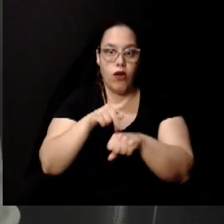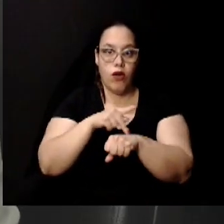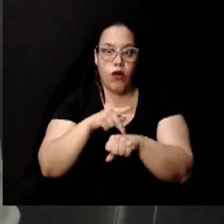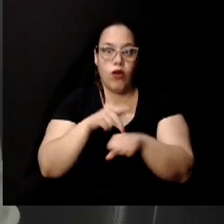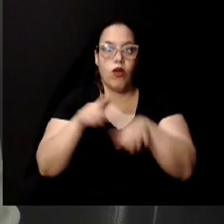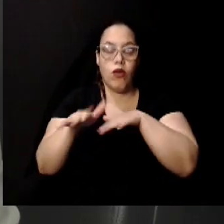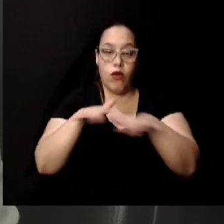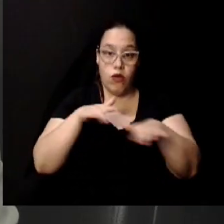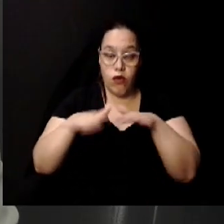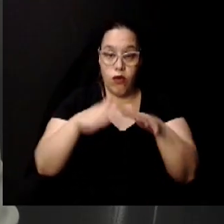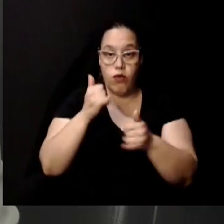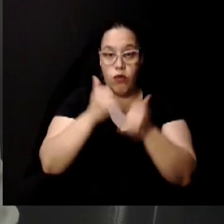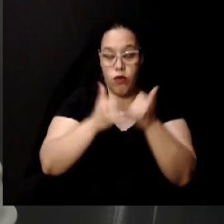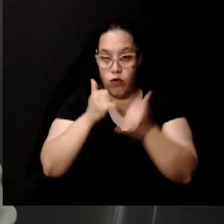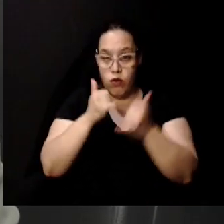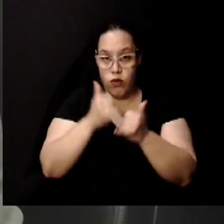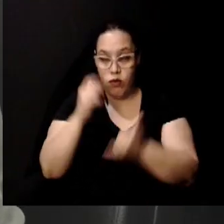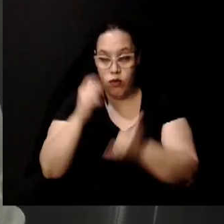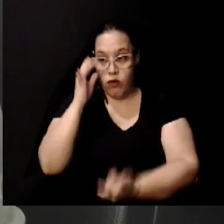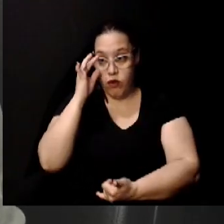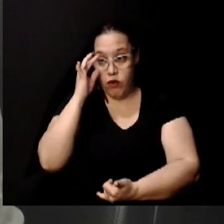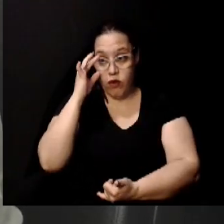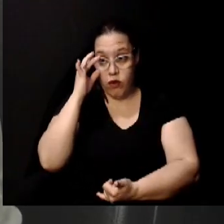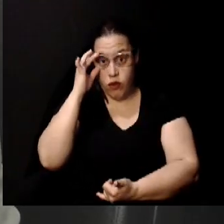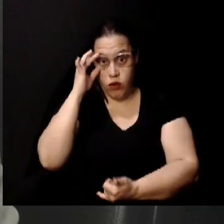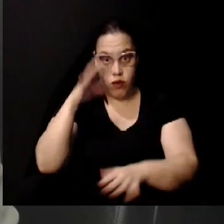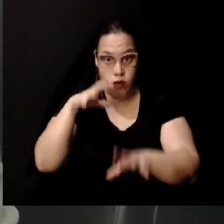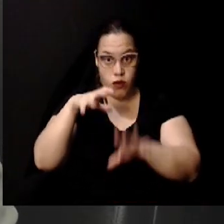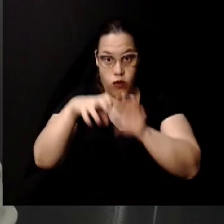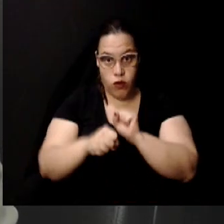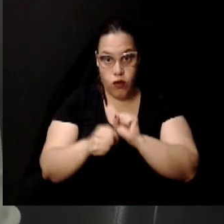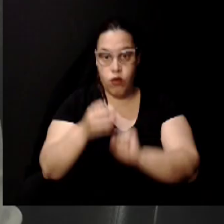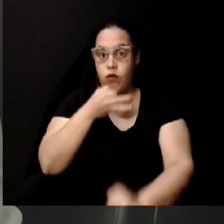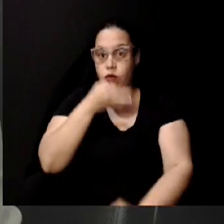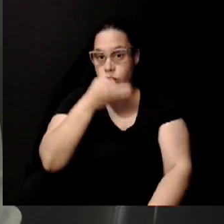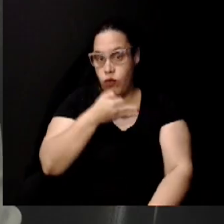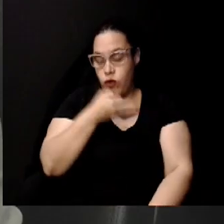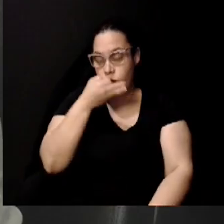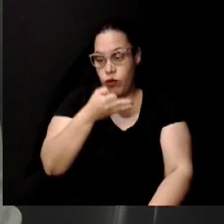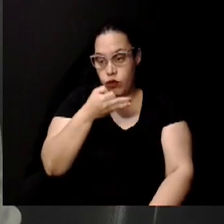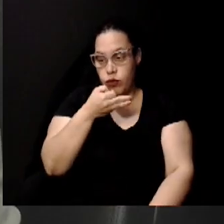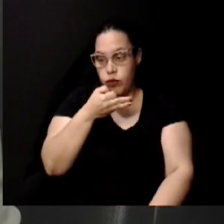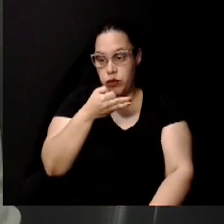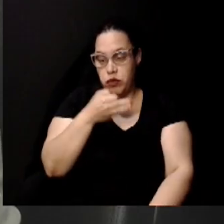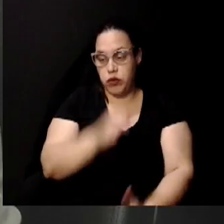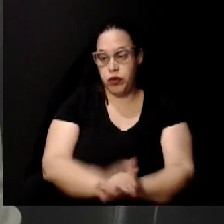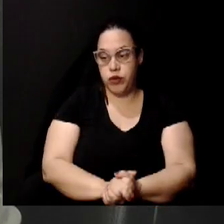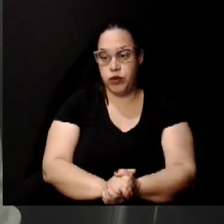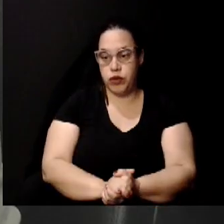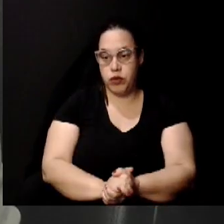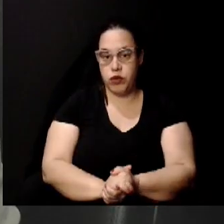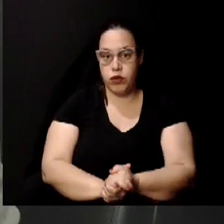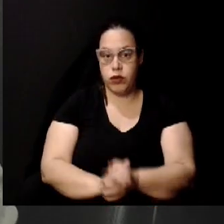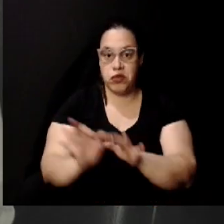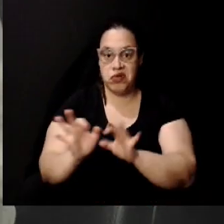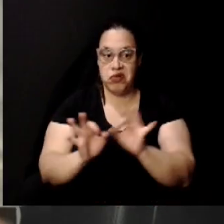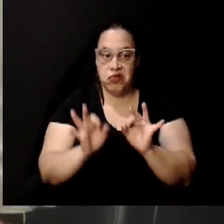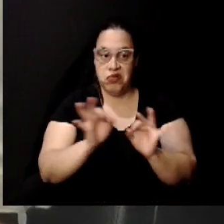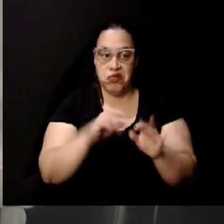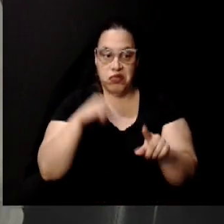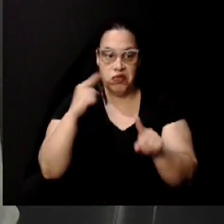que são formadores de opinião, né? São meio que organizações que têm o objetivo